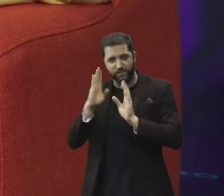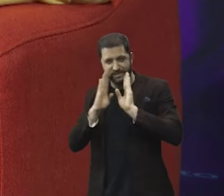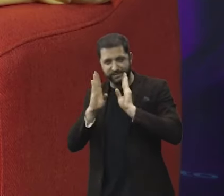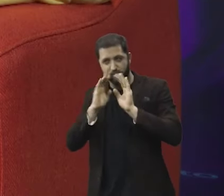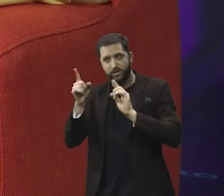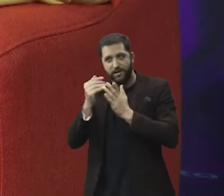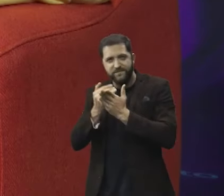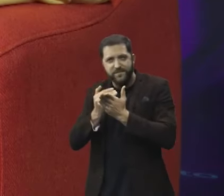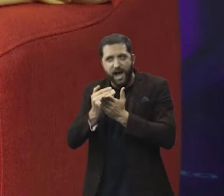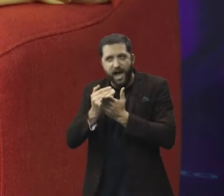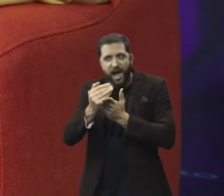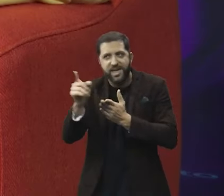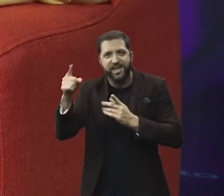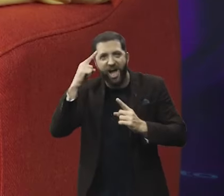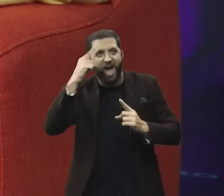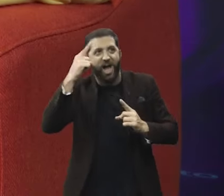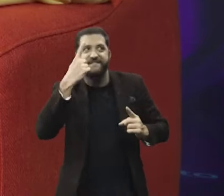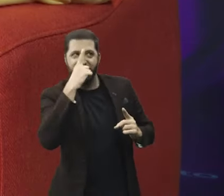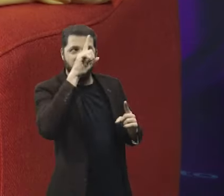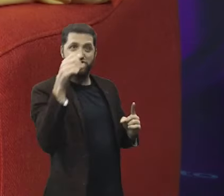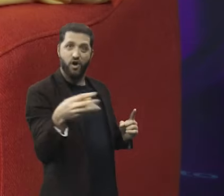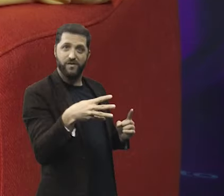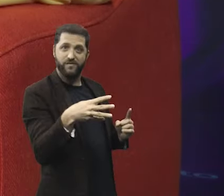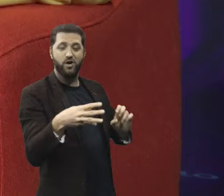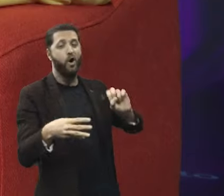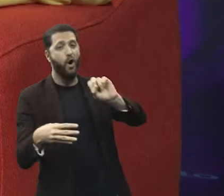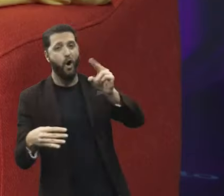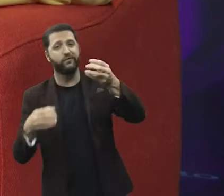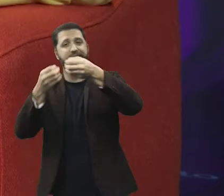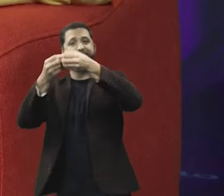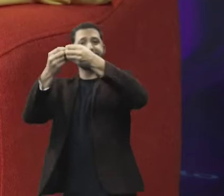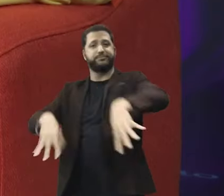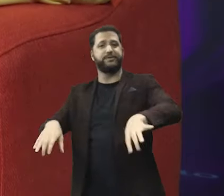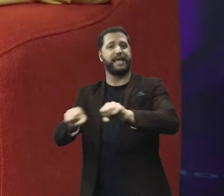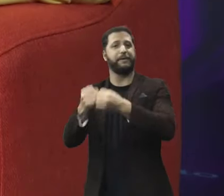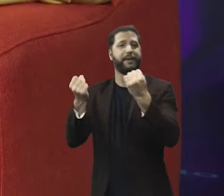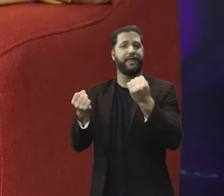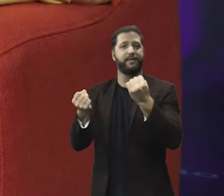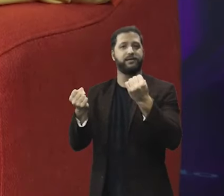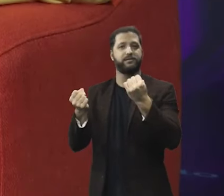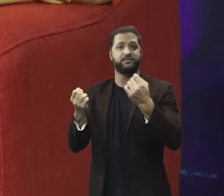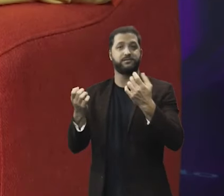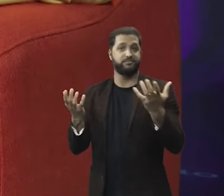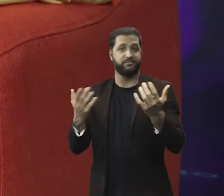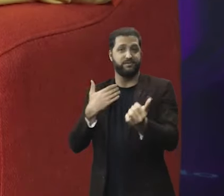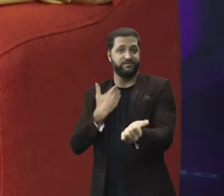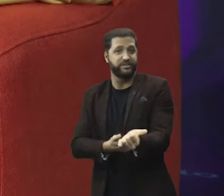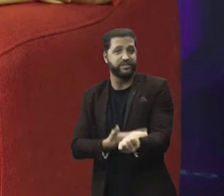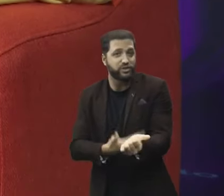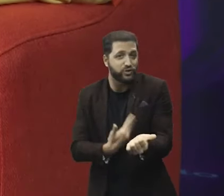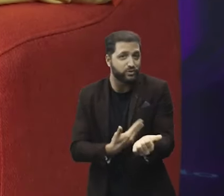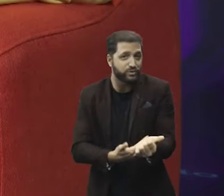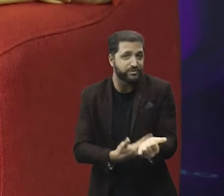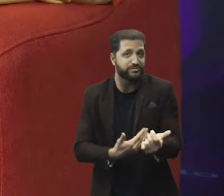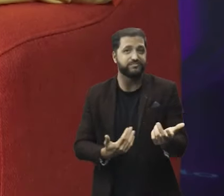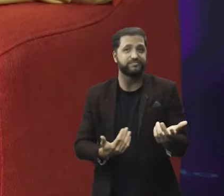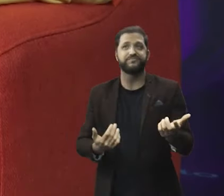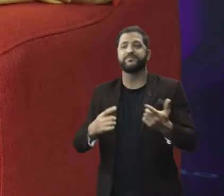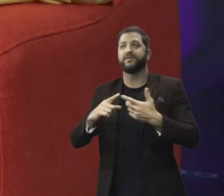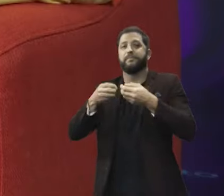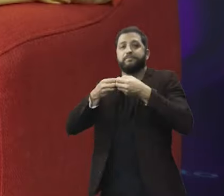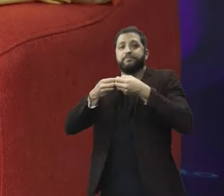visionário ou se vai ser alguém que vai destruir lares trazer vícios trazer prejuízos